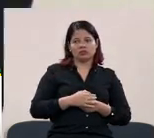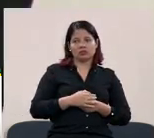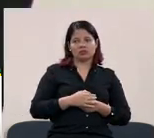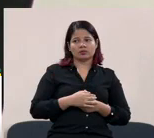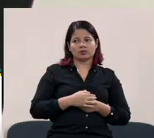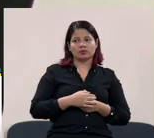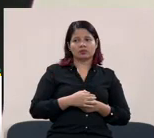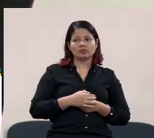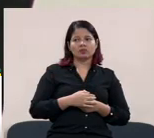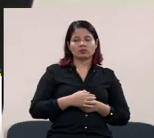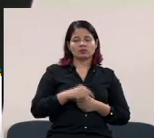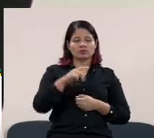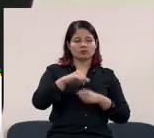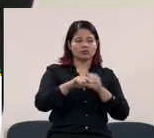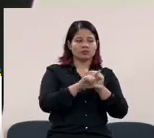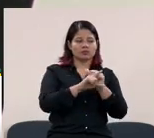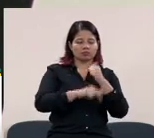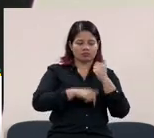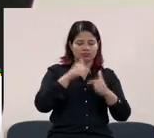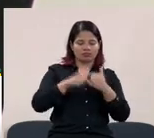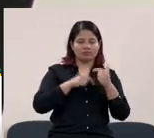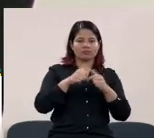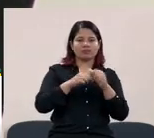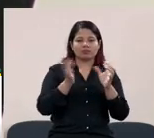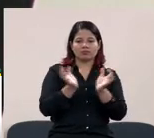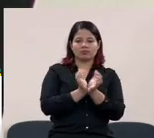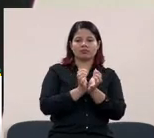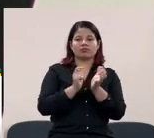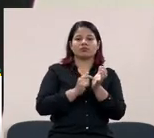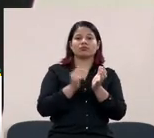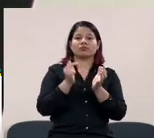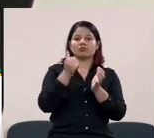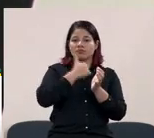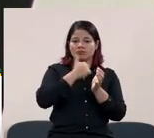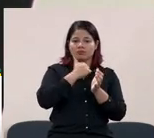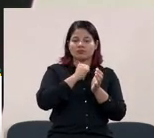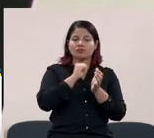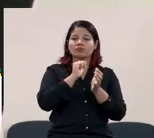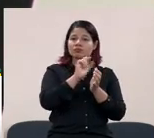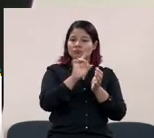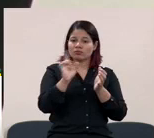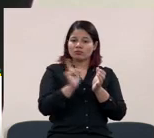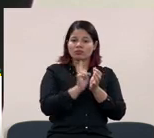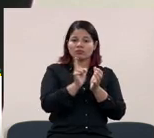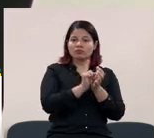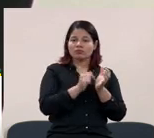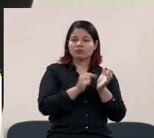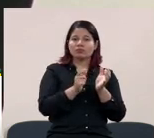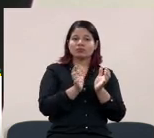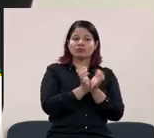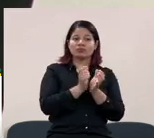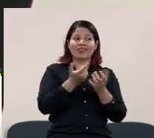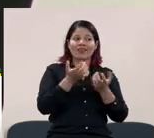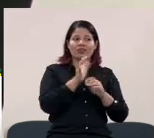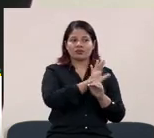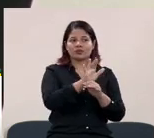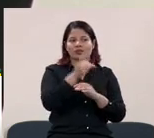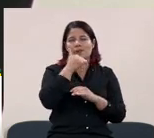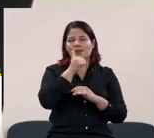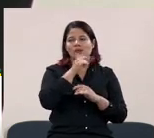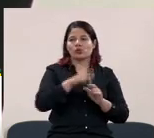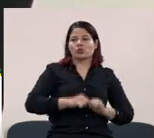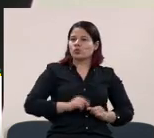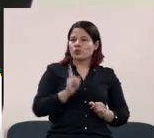seu trabalho através da Frente de Combate ao Feminicídio e eu tenho certeza que esse projeto ele se